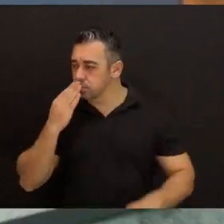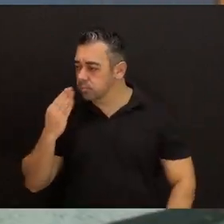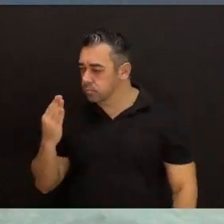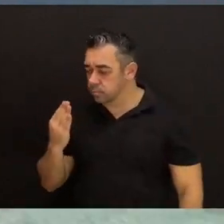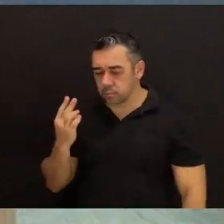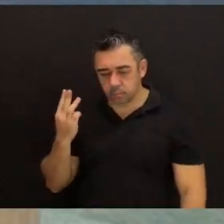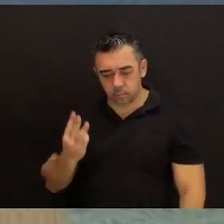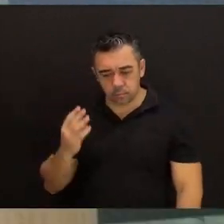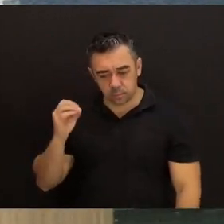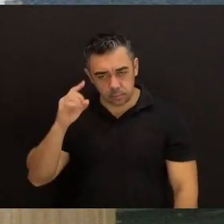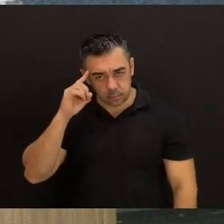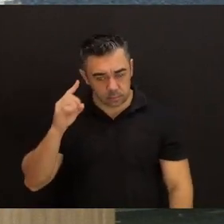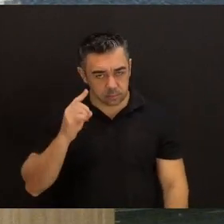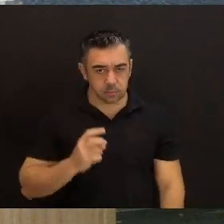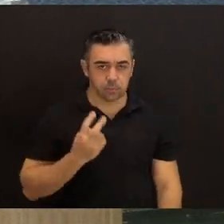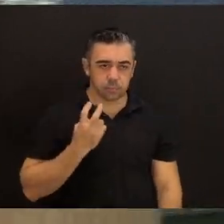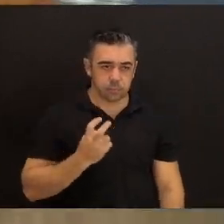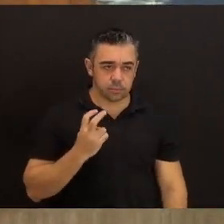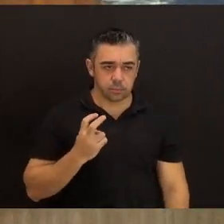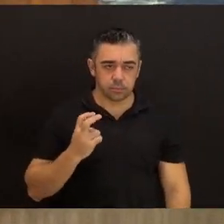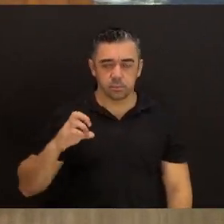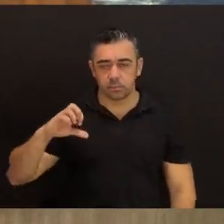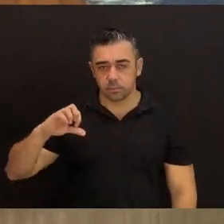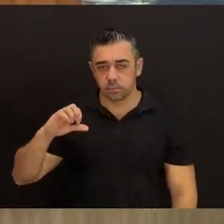para o projeto de lei 598